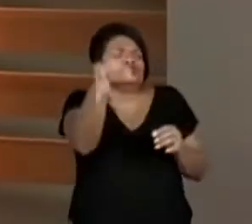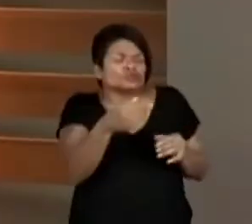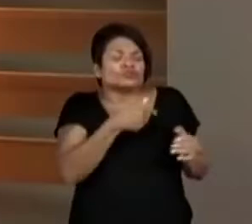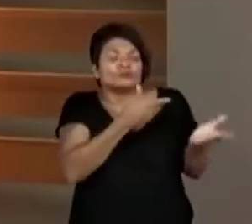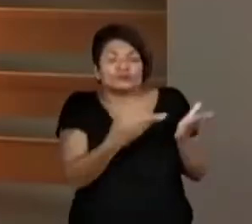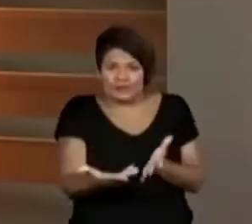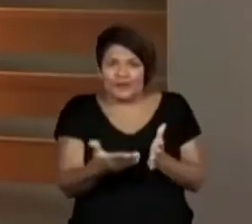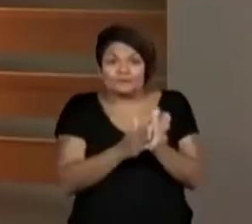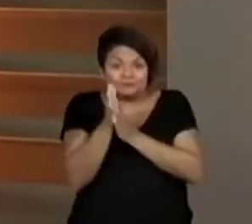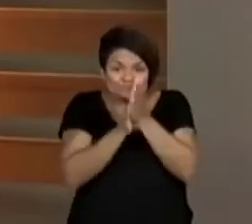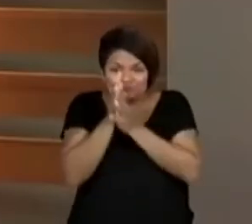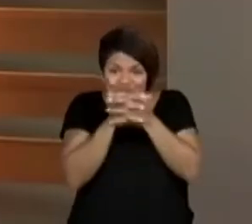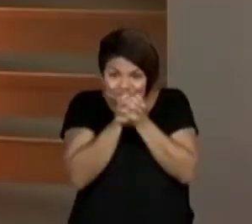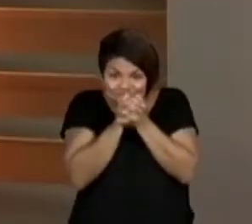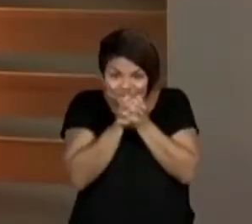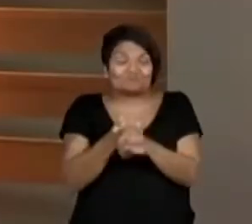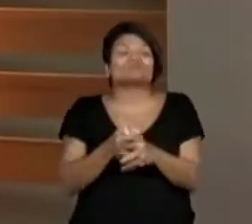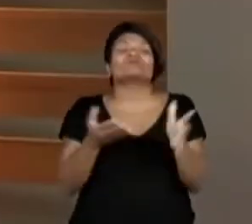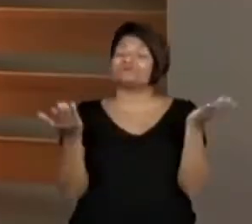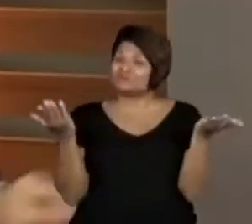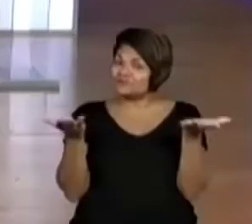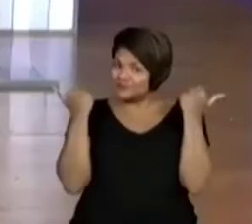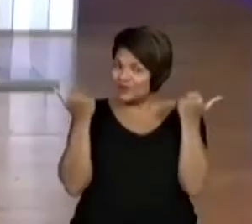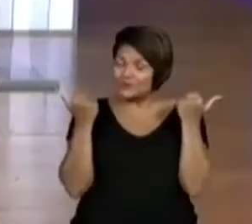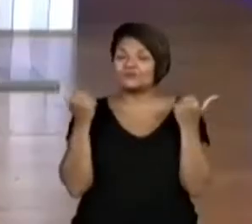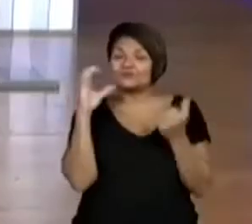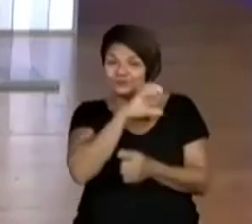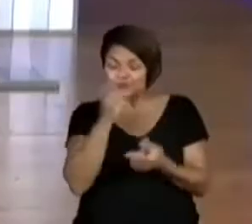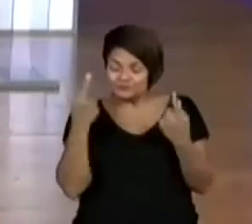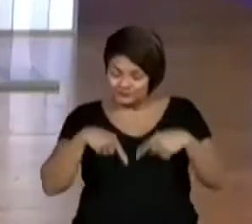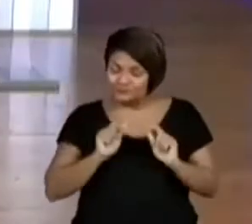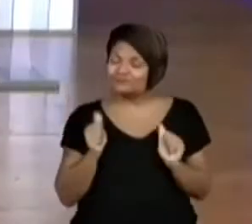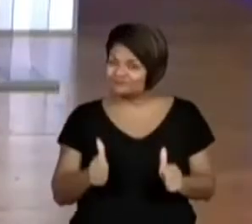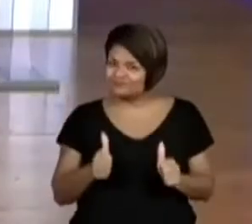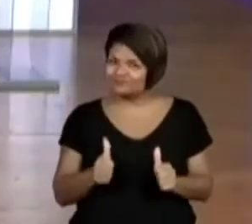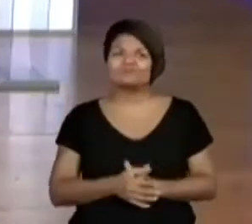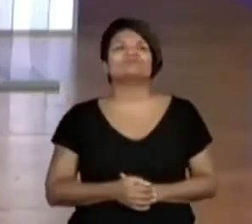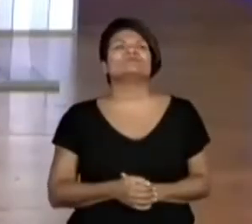Vamos esquentar os motores? Vamos começar nossa brincadeira estudando português? Vamos lá.